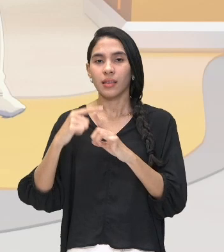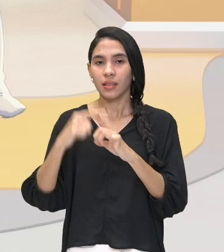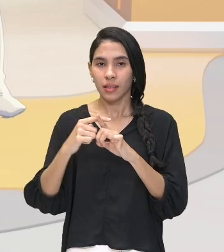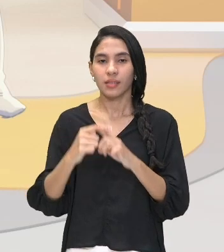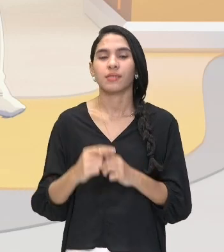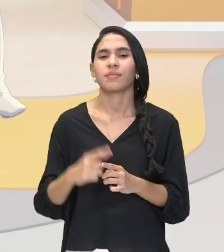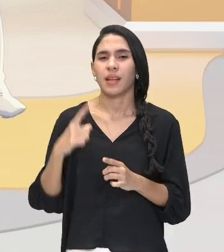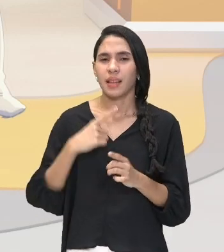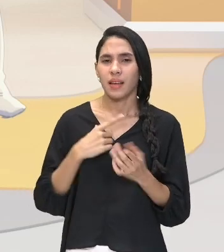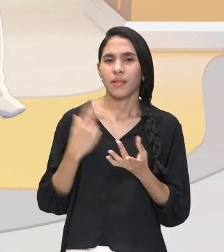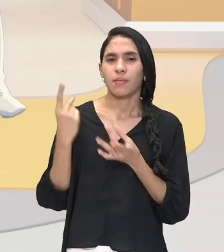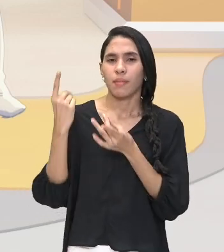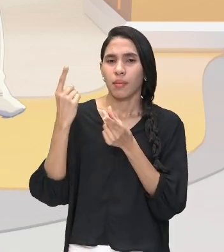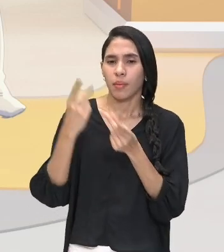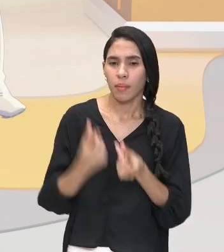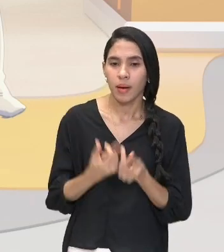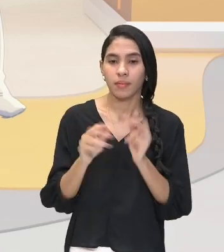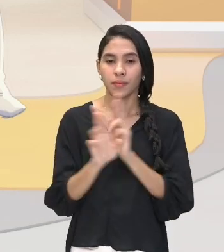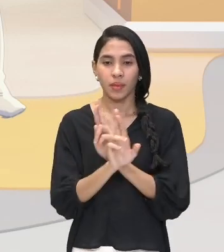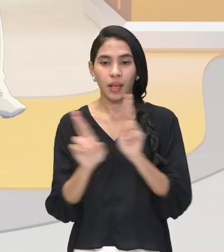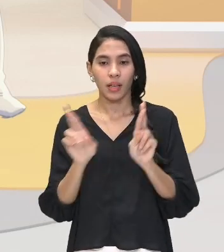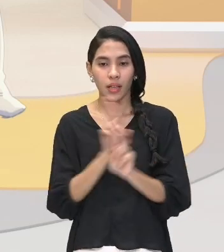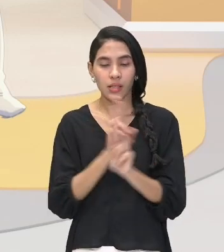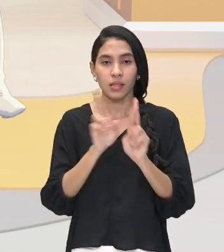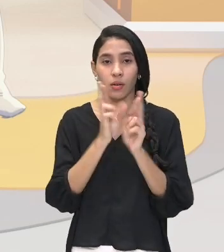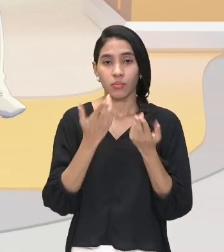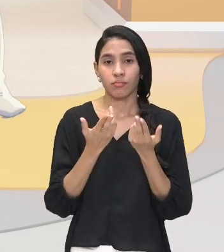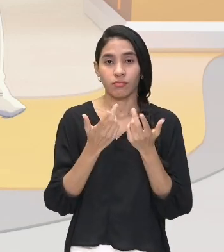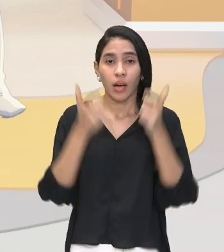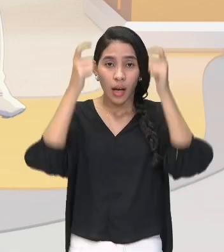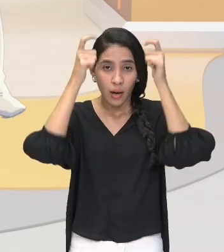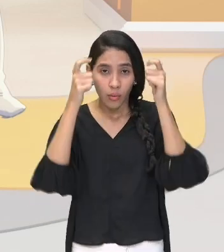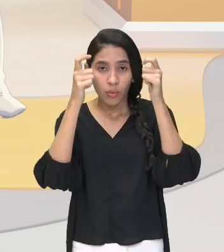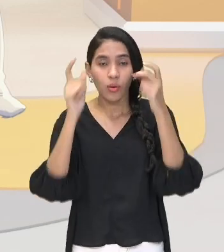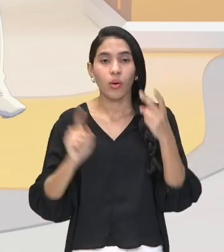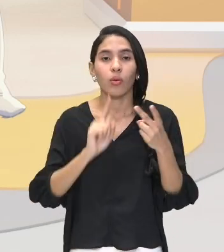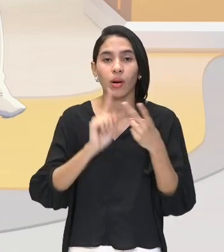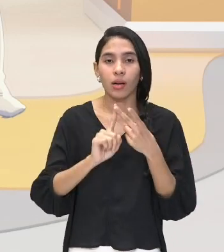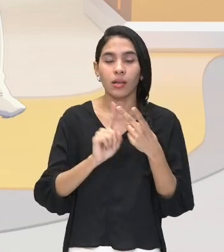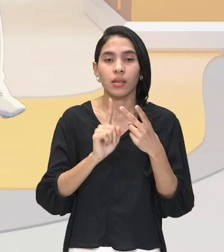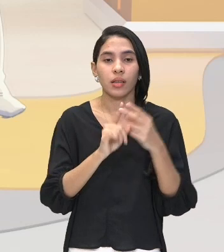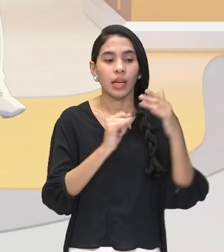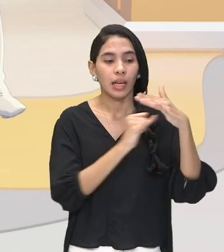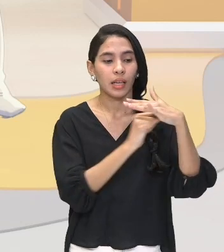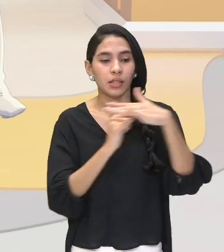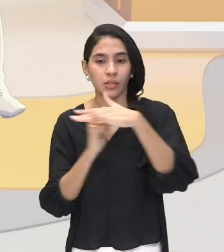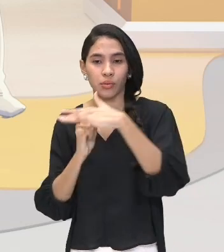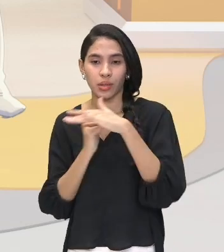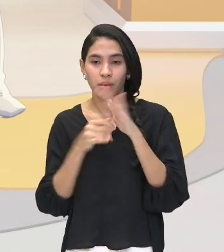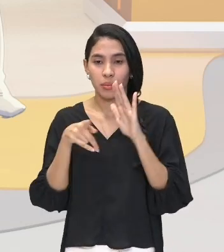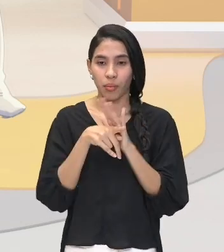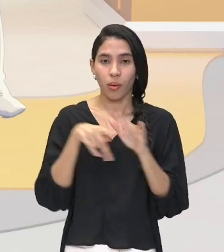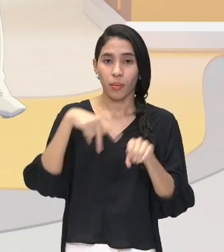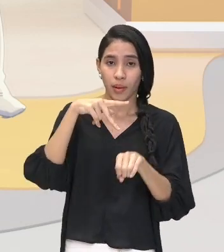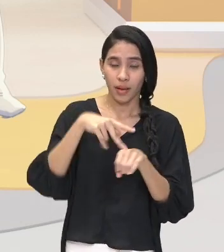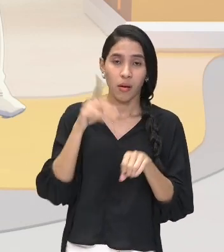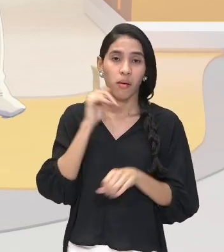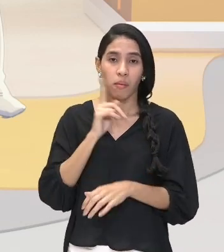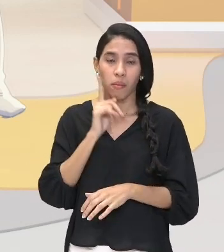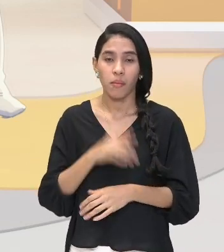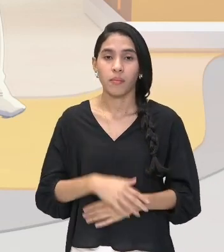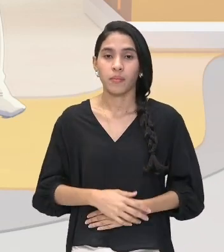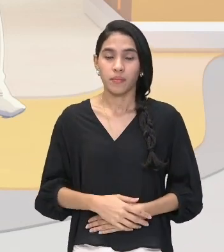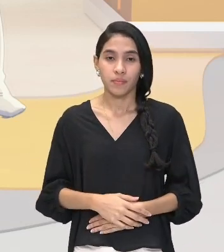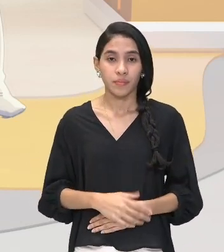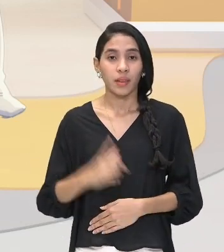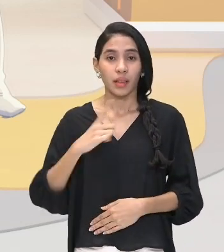duradouros nas relações entre a coroa e outras instituições na Inglaterra. Então, nós temos um